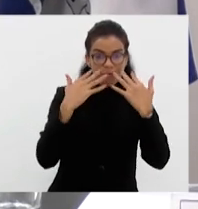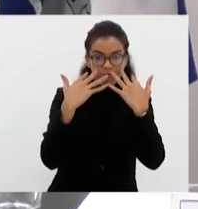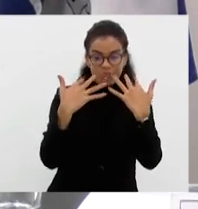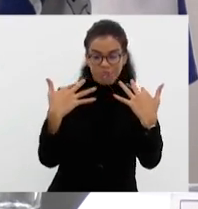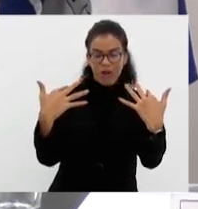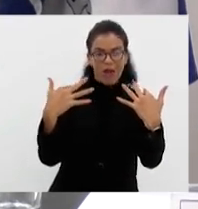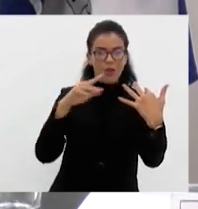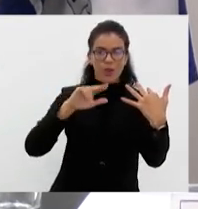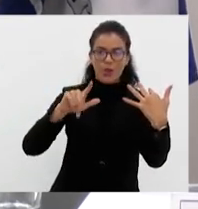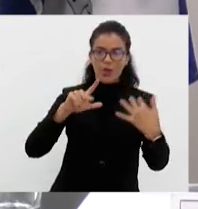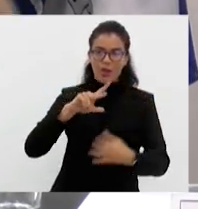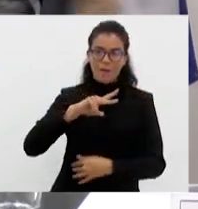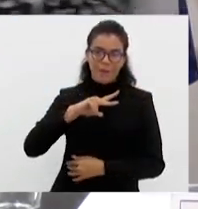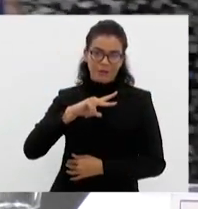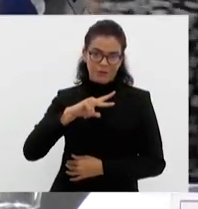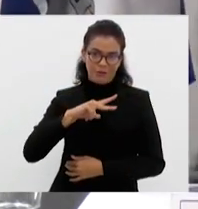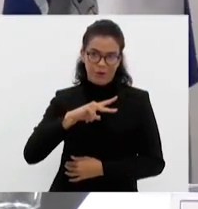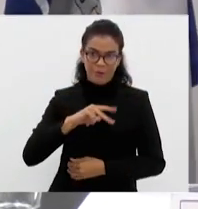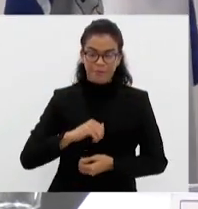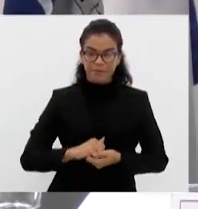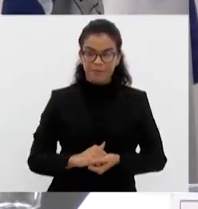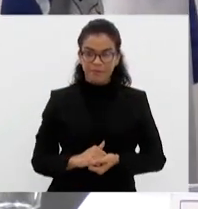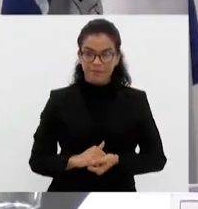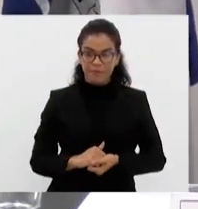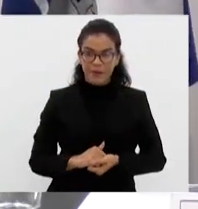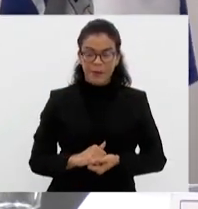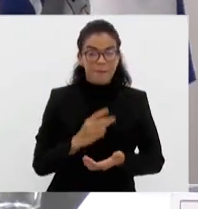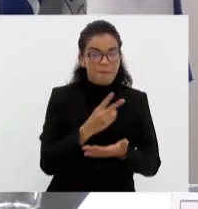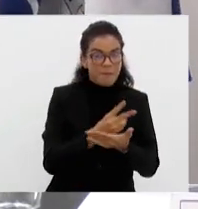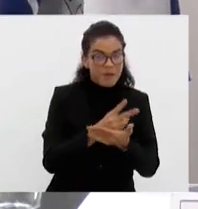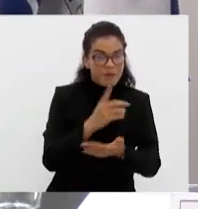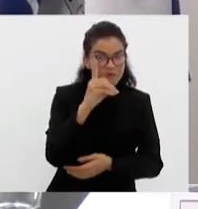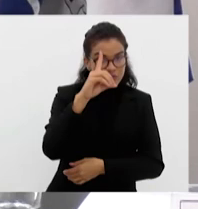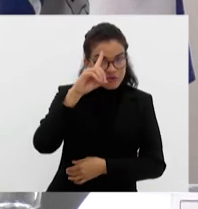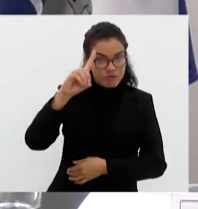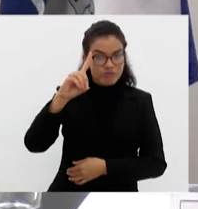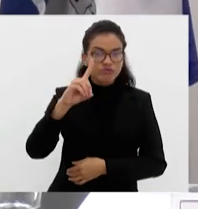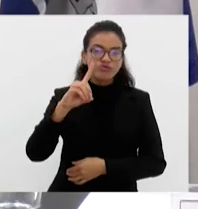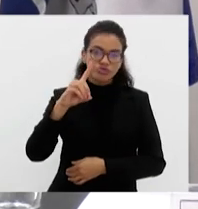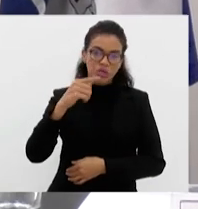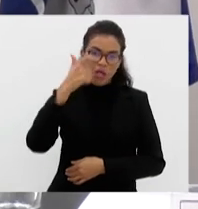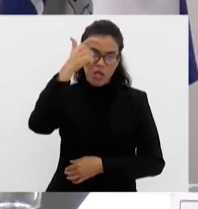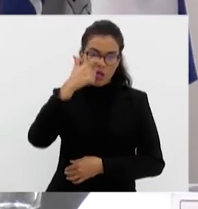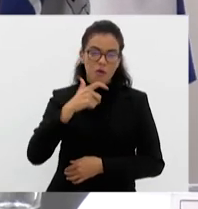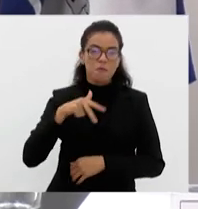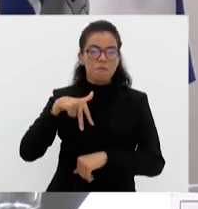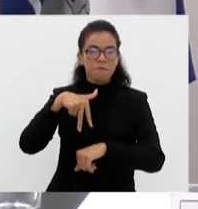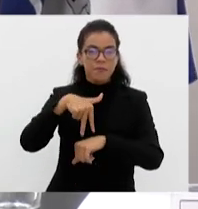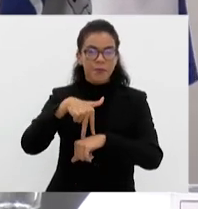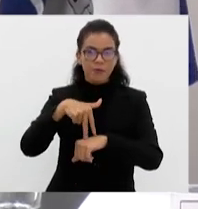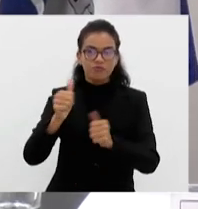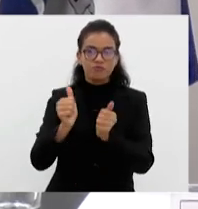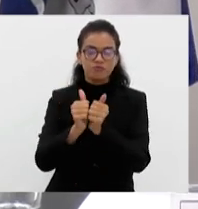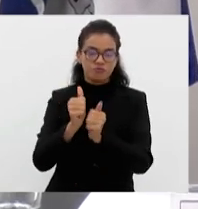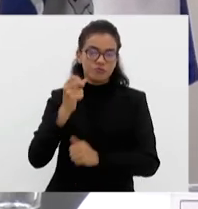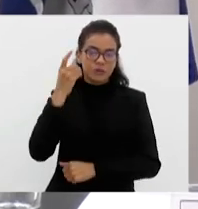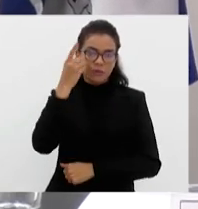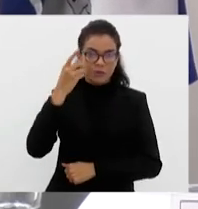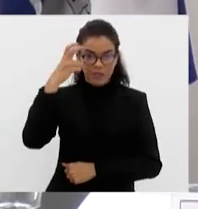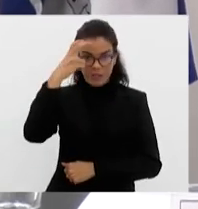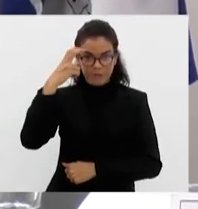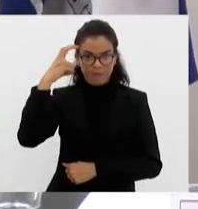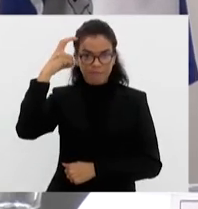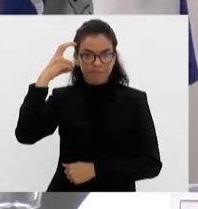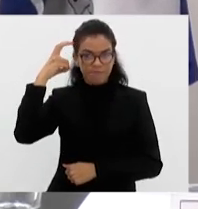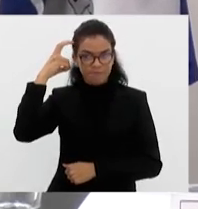é no particular só que deve ser a correção. No mesmo dia da sessão, eu fui ao plenário, dei um beijo lá na deputada Verônica e me retratei com